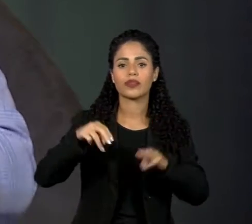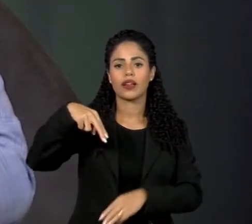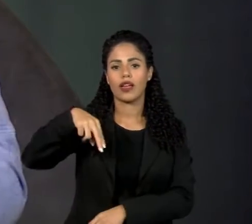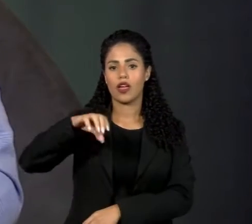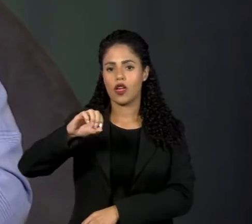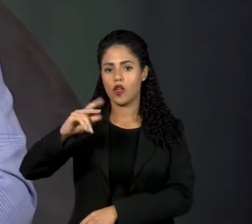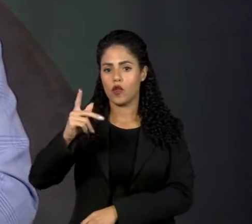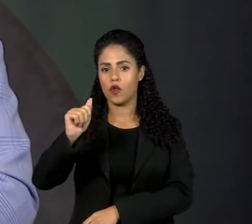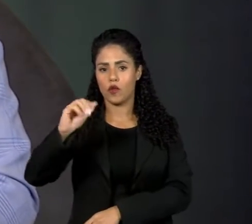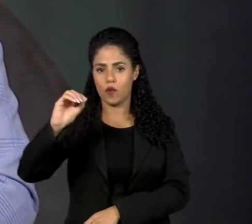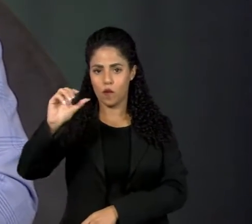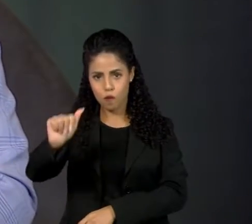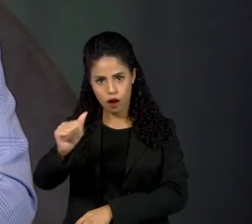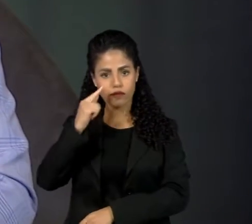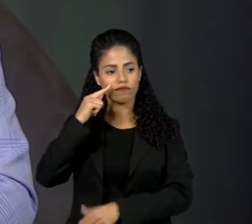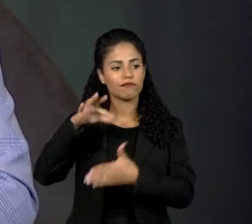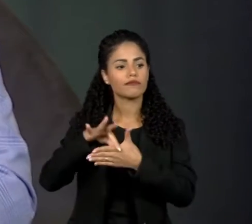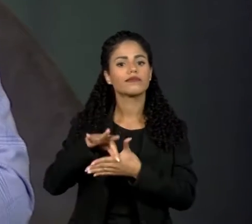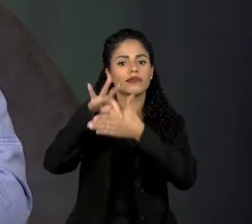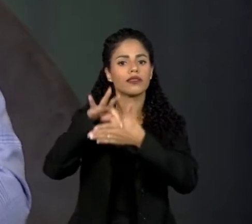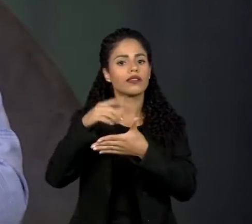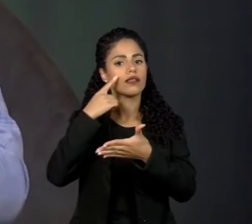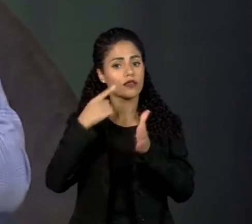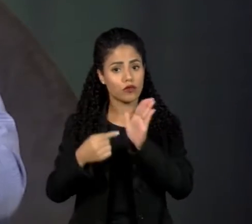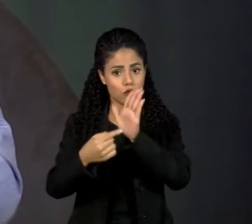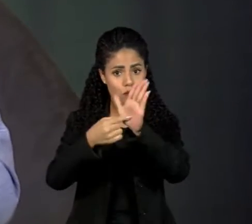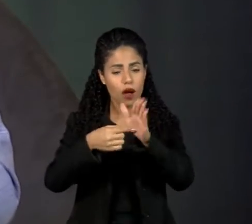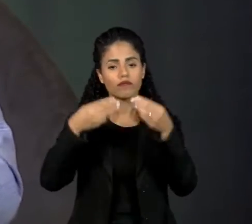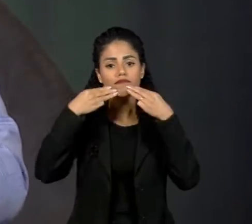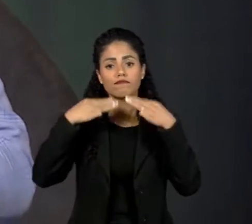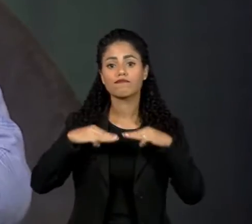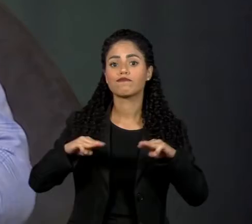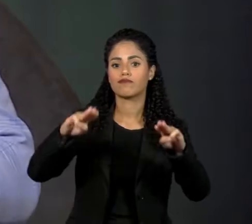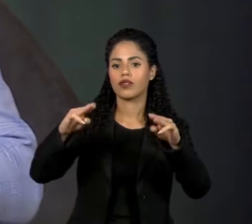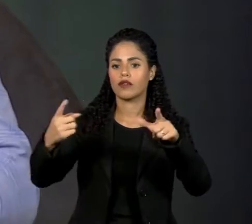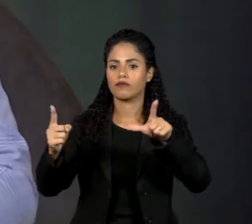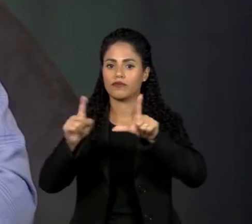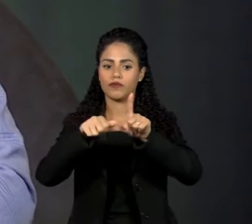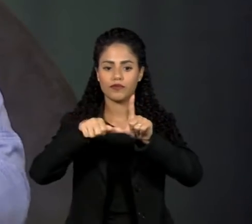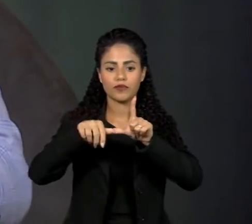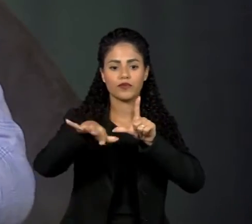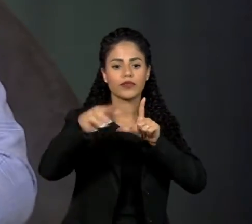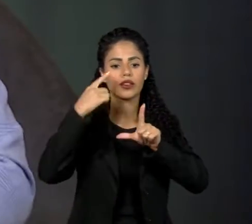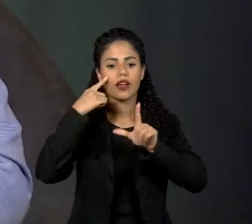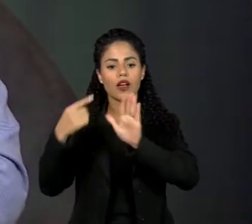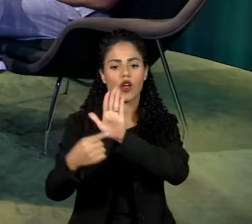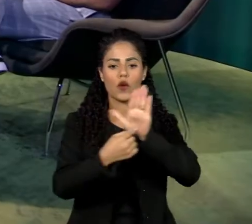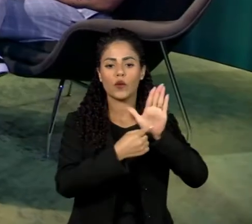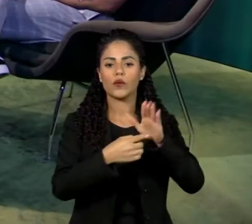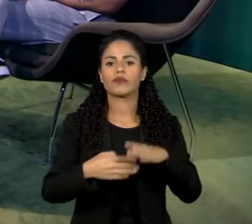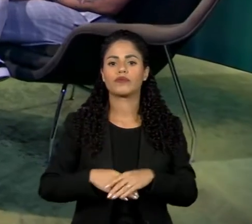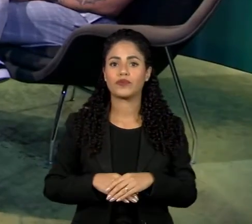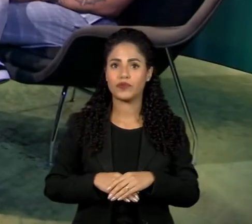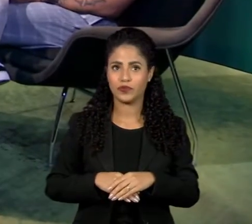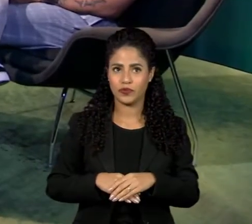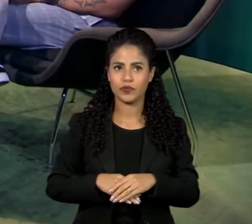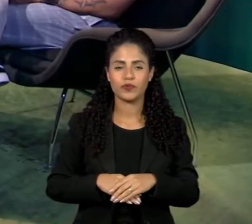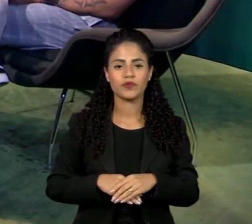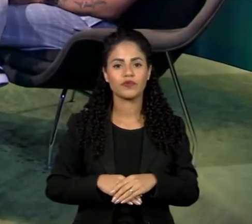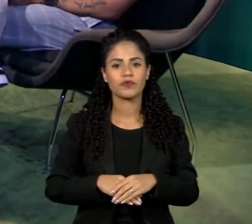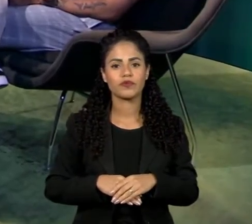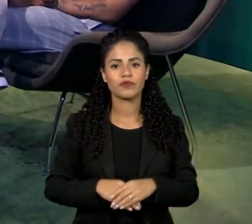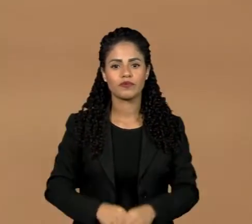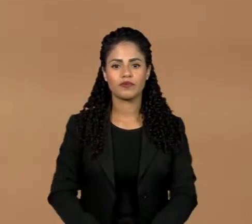Arcanjo, que é fundador e líder da startup de marketing de influência Grow Creators. Vamos ouvi-la.